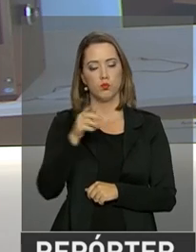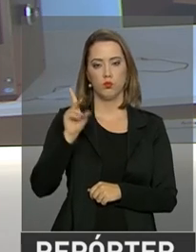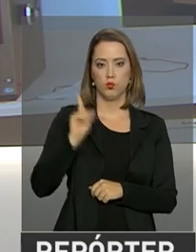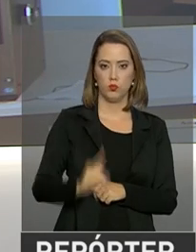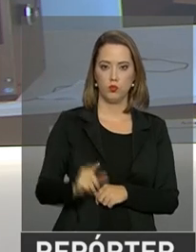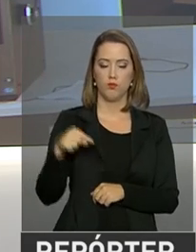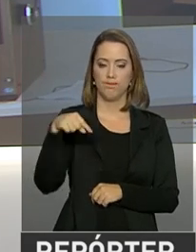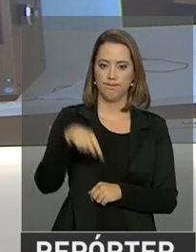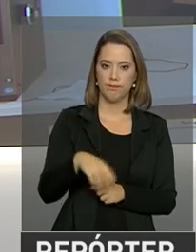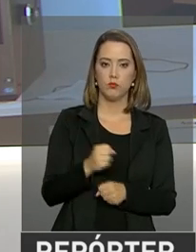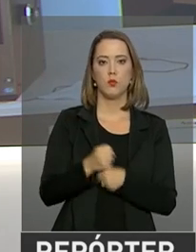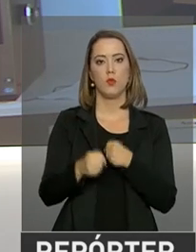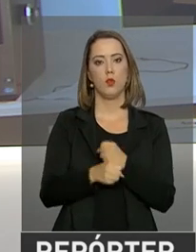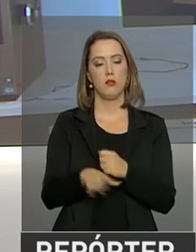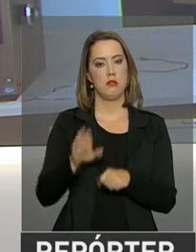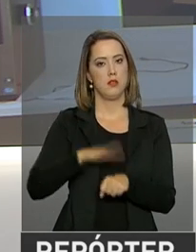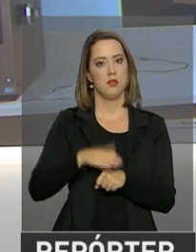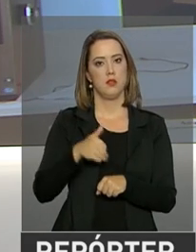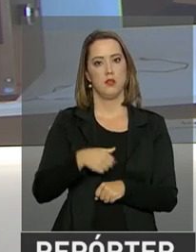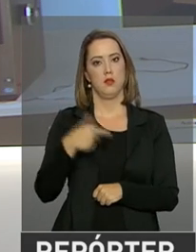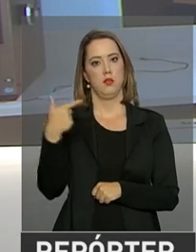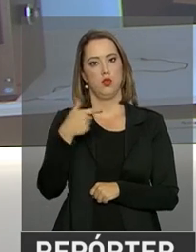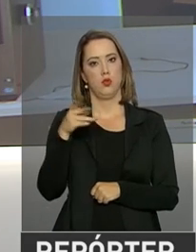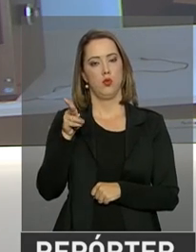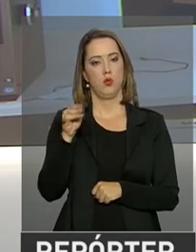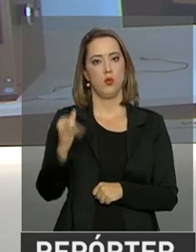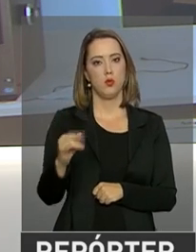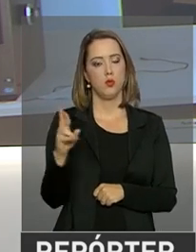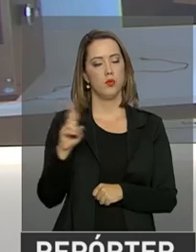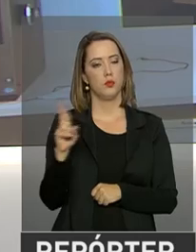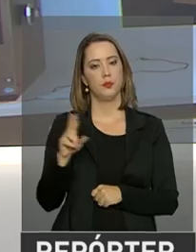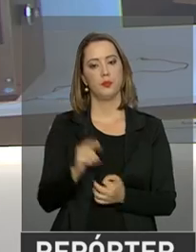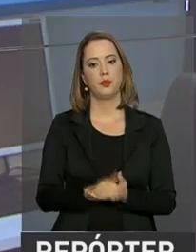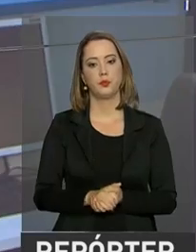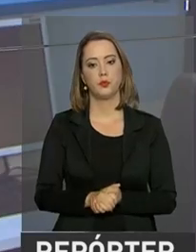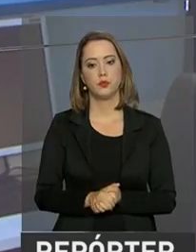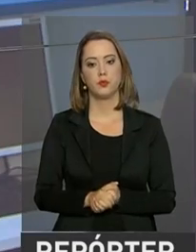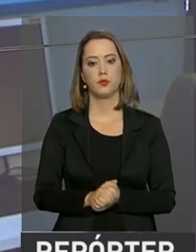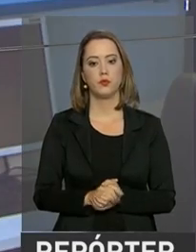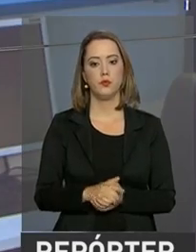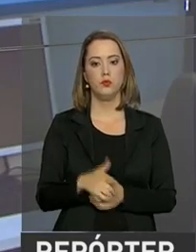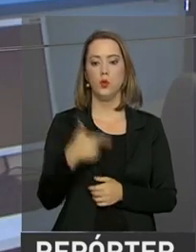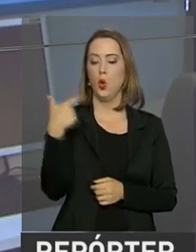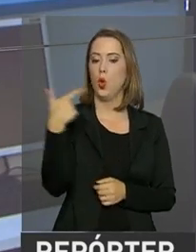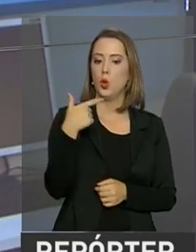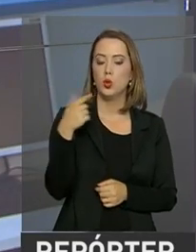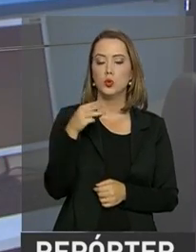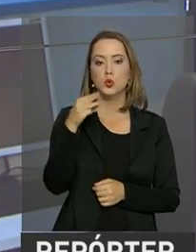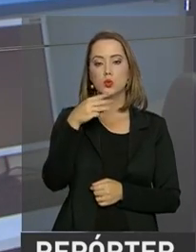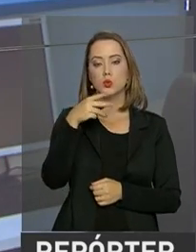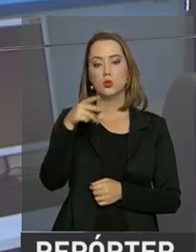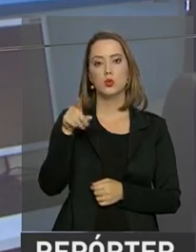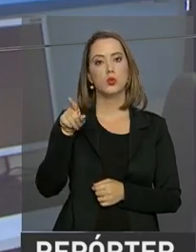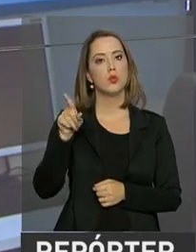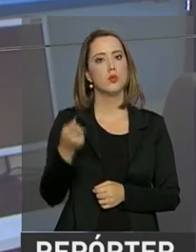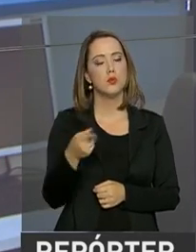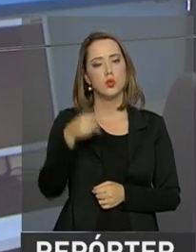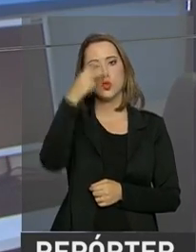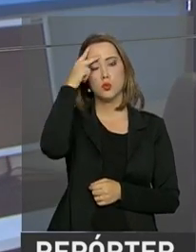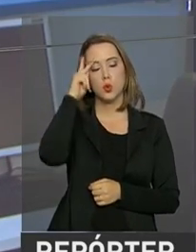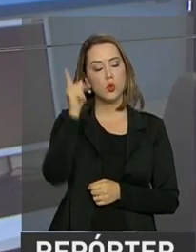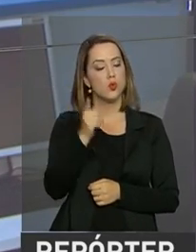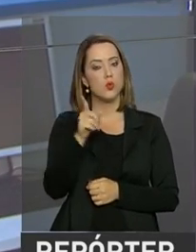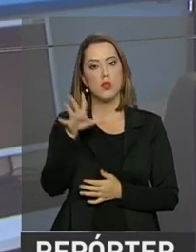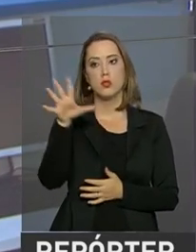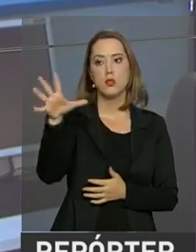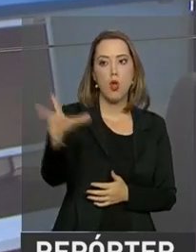deste lote somam mais de R bilhões me deais e 2 milhões de trabalhadores ainda não sacaram o